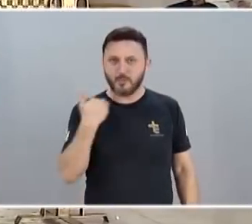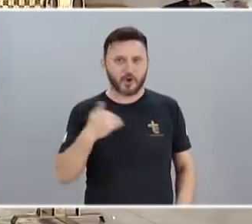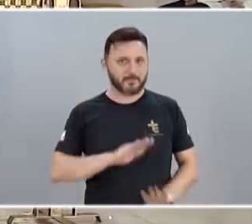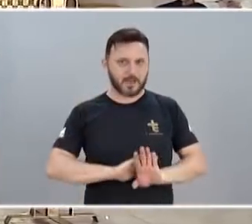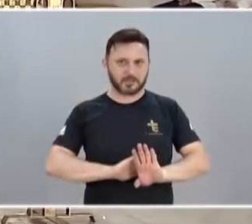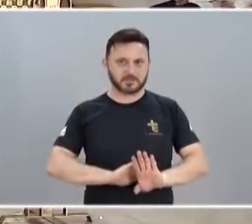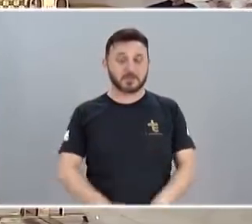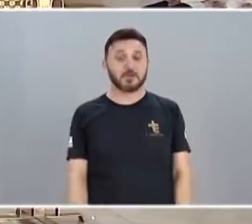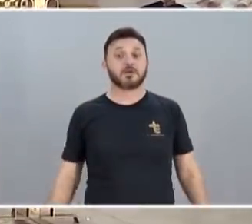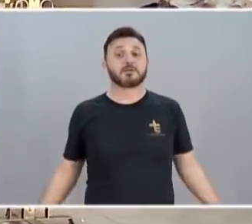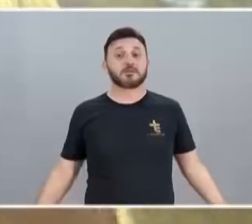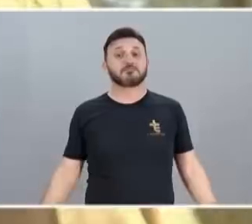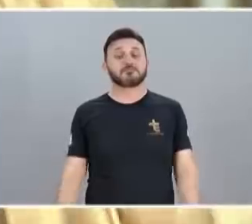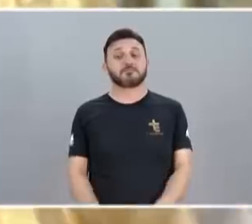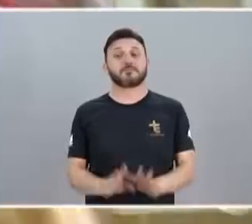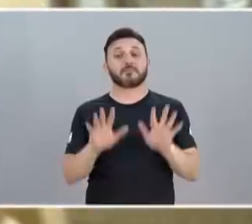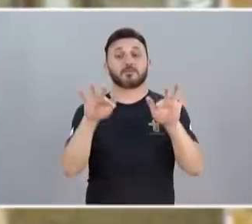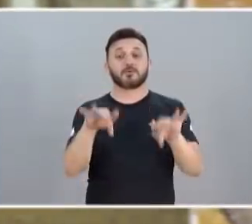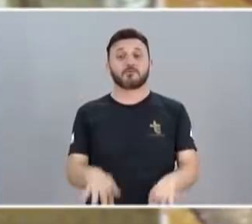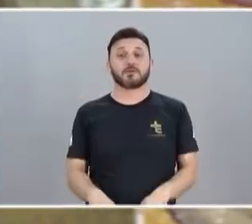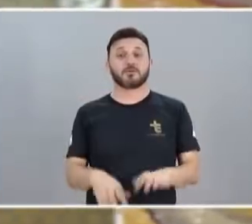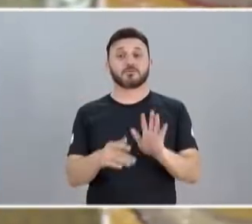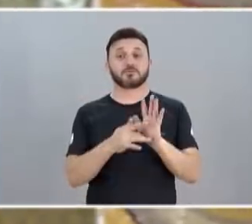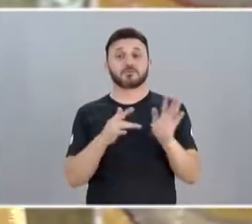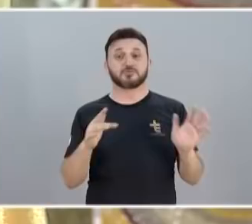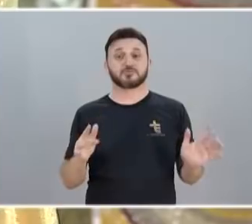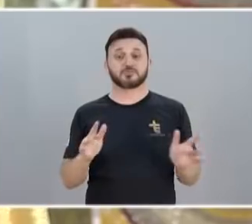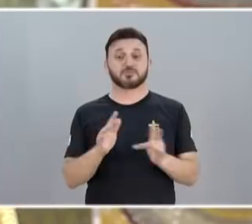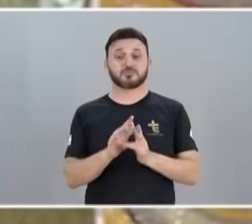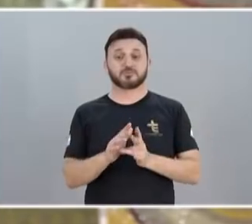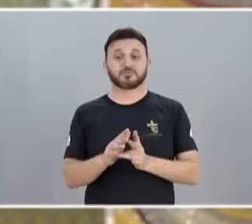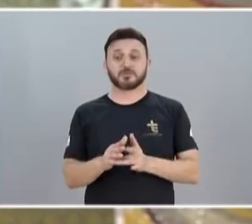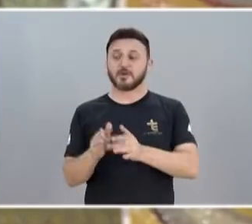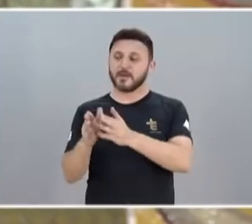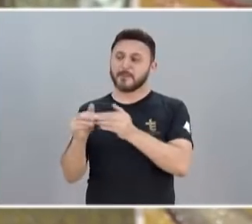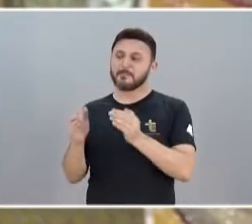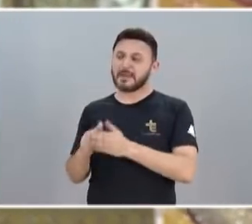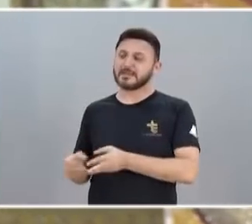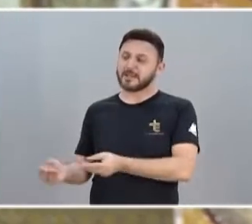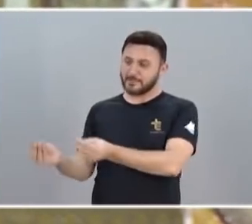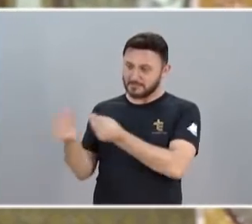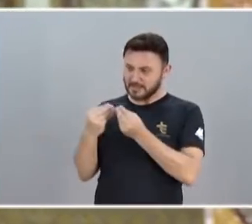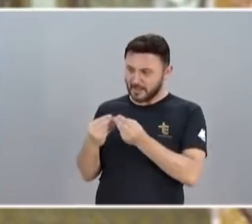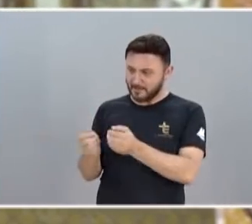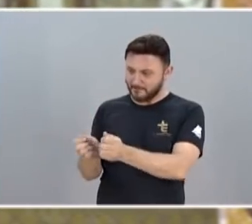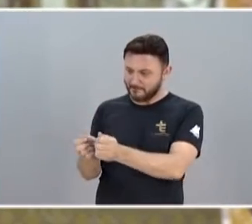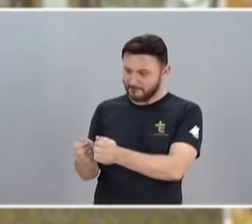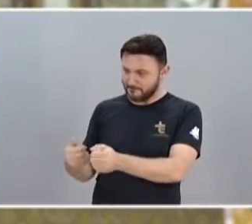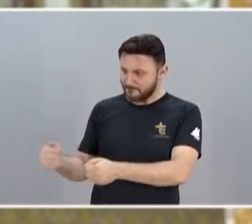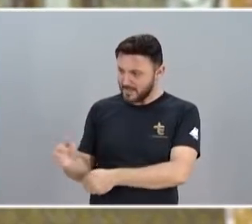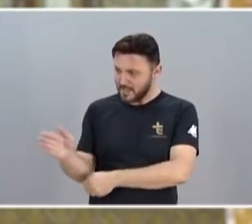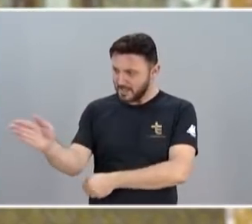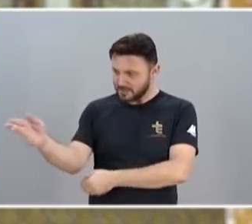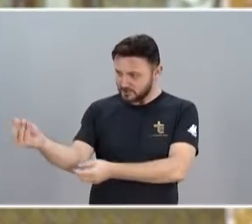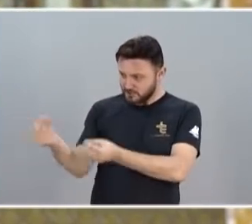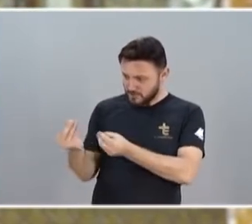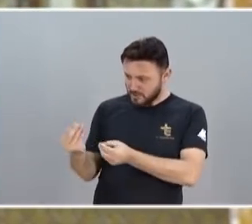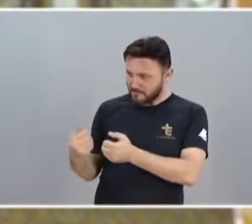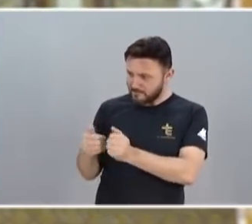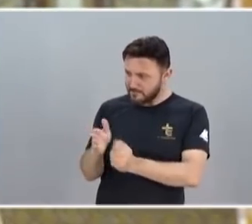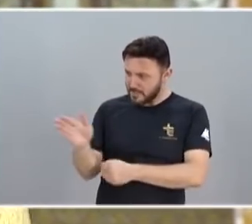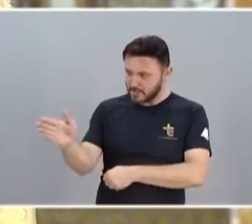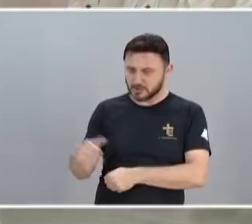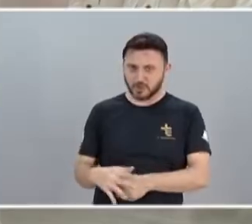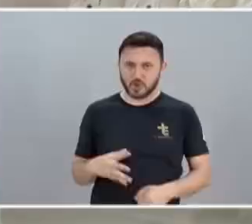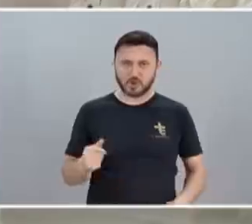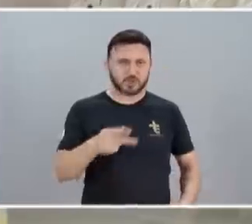E no final, ainda Jesus pede, me dá um pedaço de peixe. Acho que todo